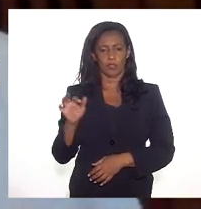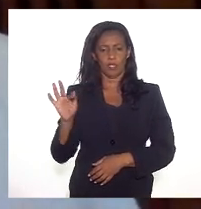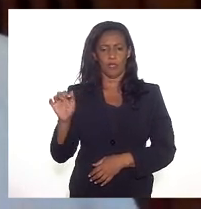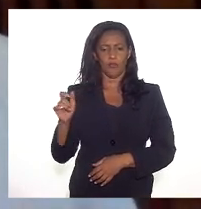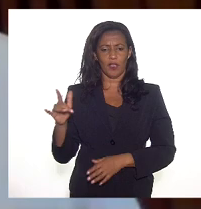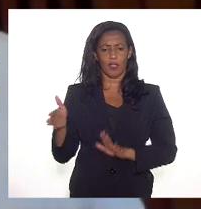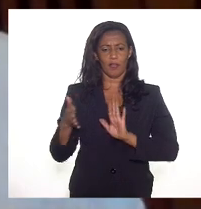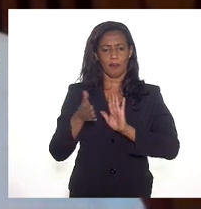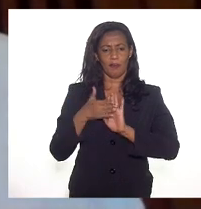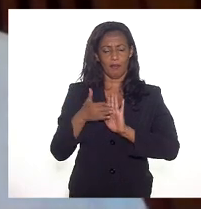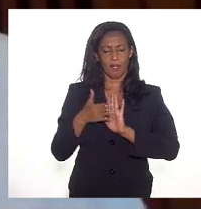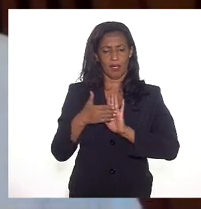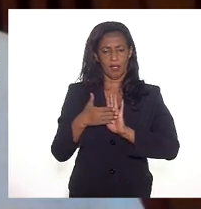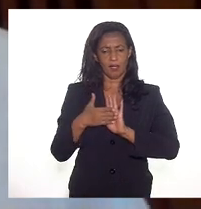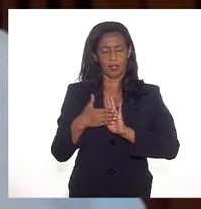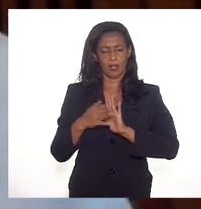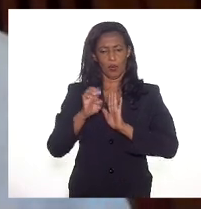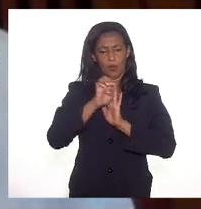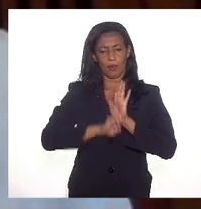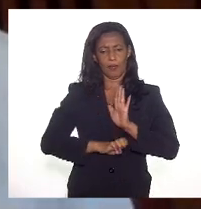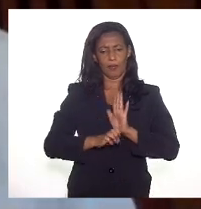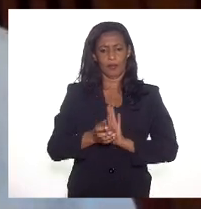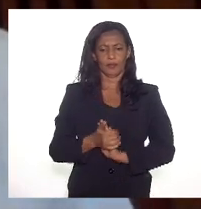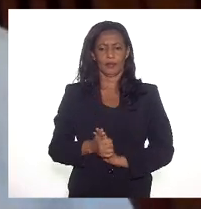O parecer pela juridicidade com emenda.